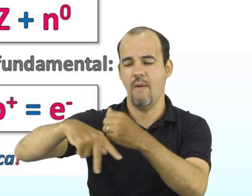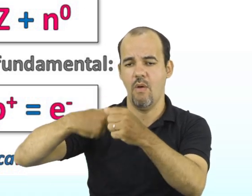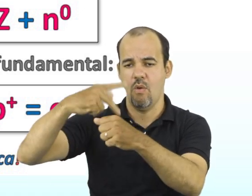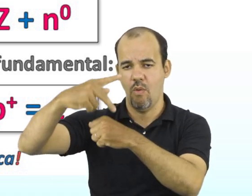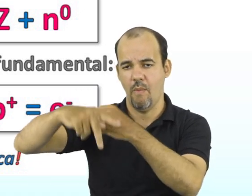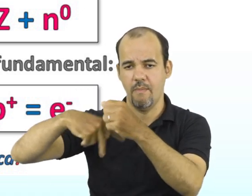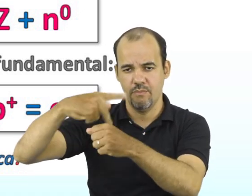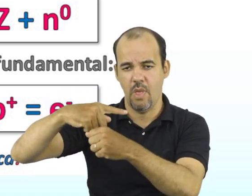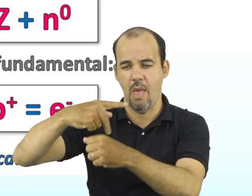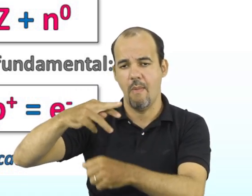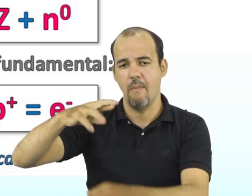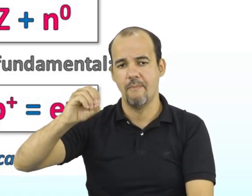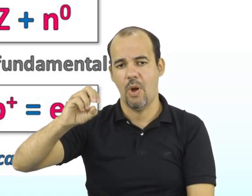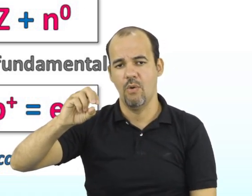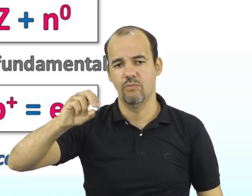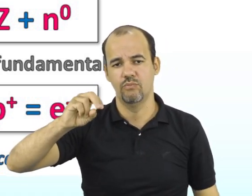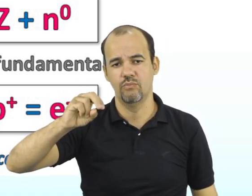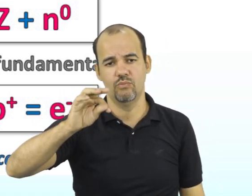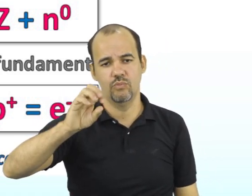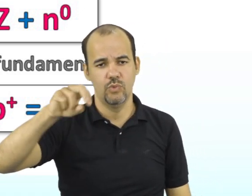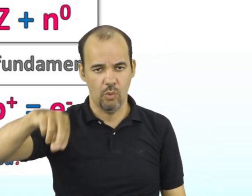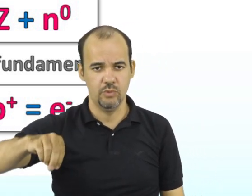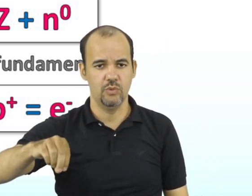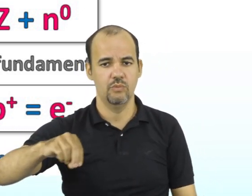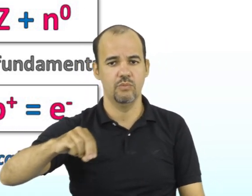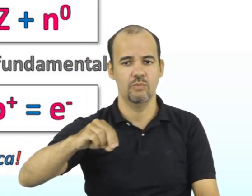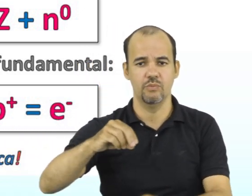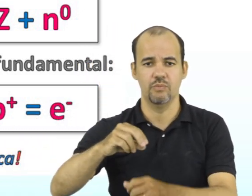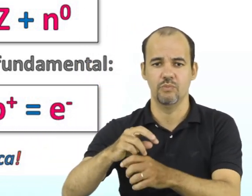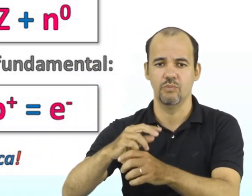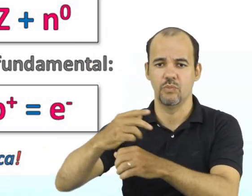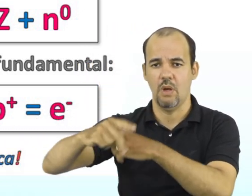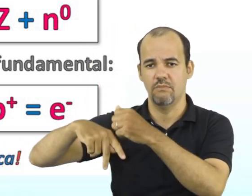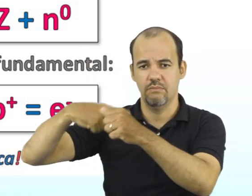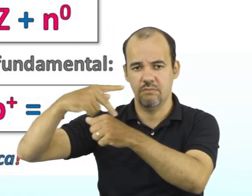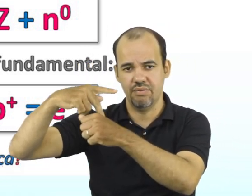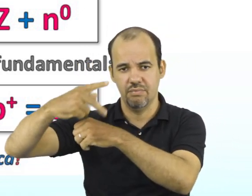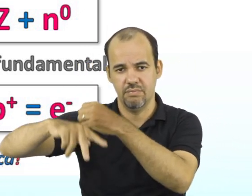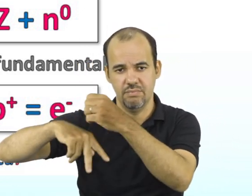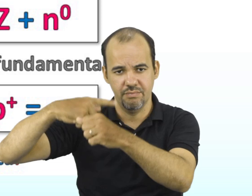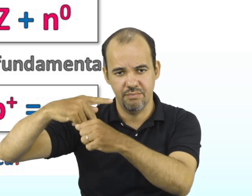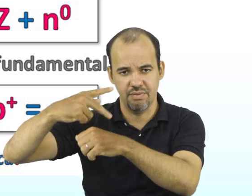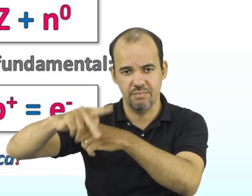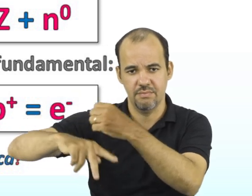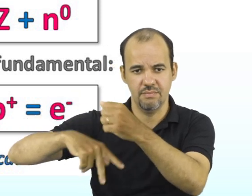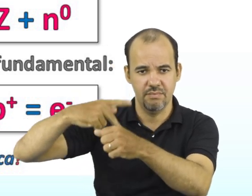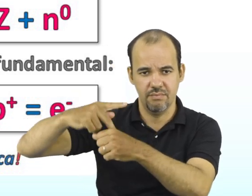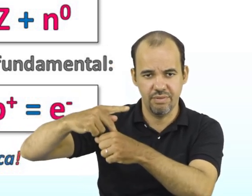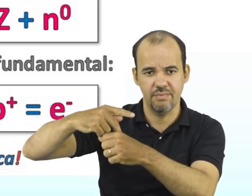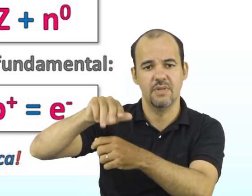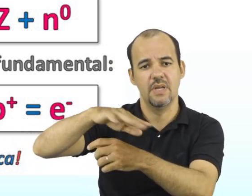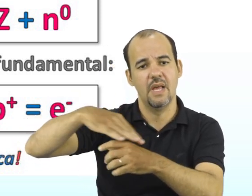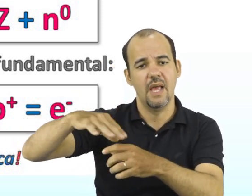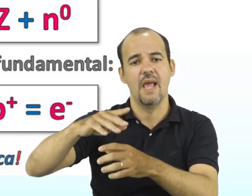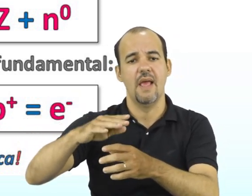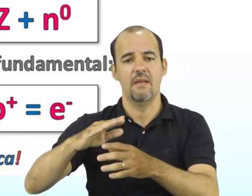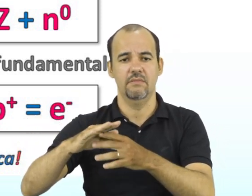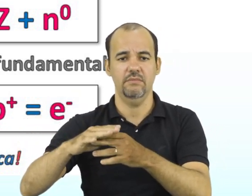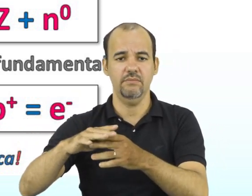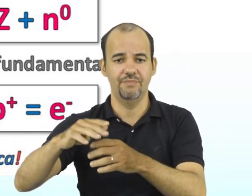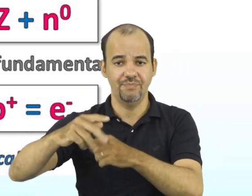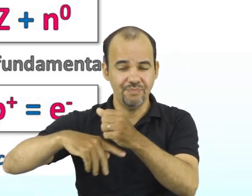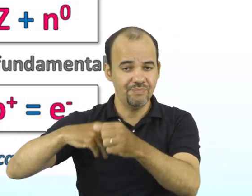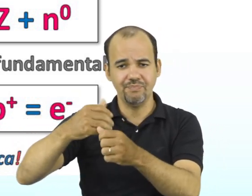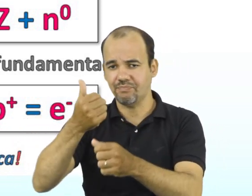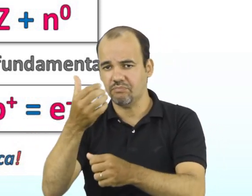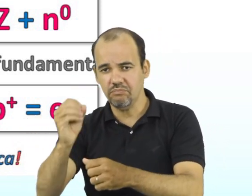positivo que está lá no núcleo, é o número atômico. Se eu tenho 10 prótons no meu núcleo, meu número atômico